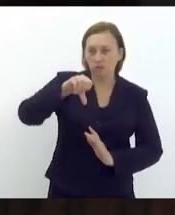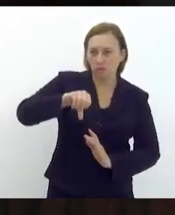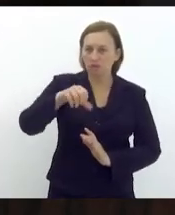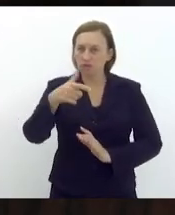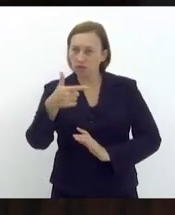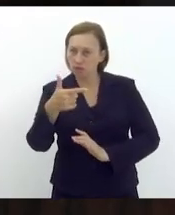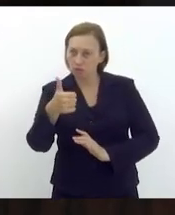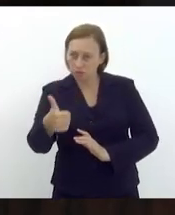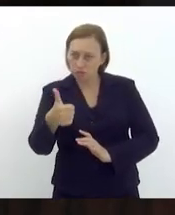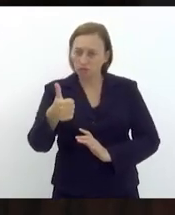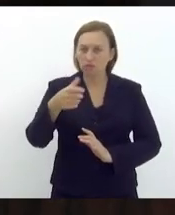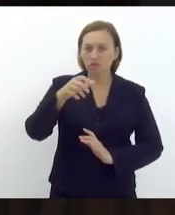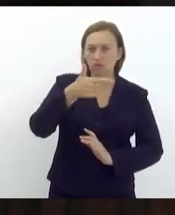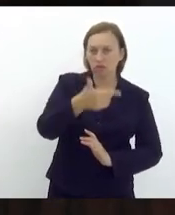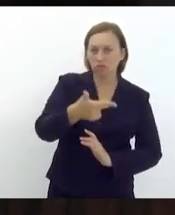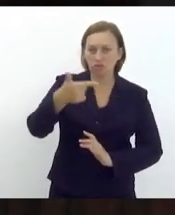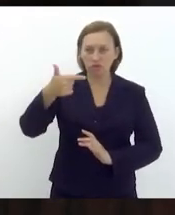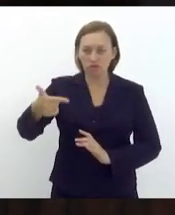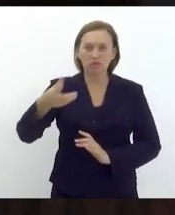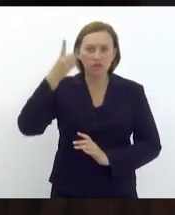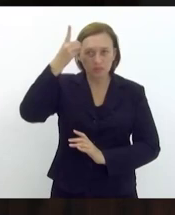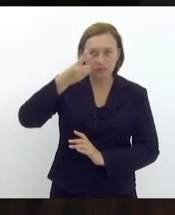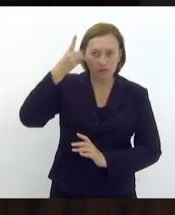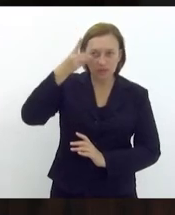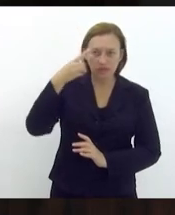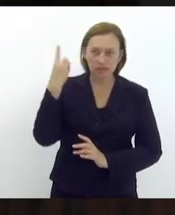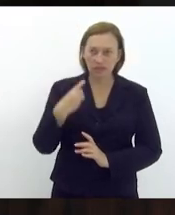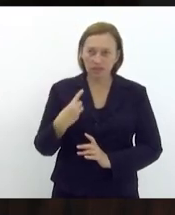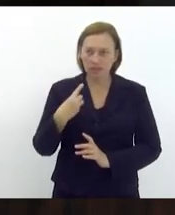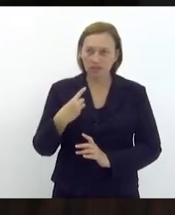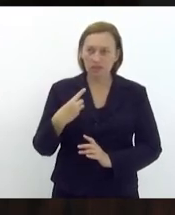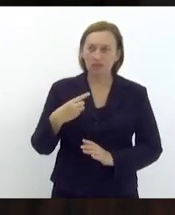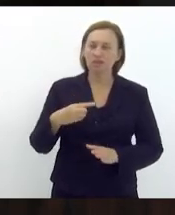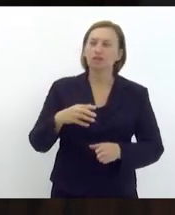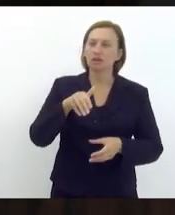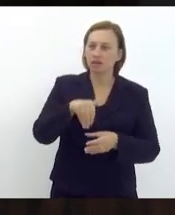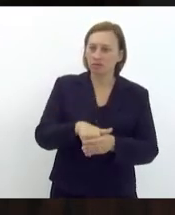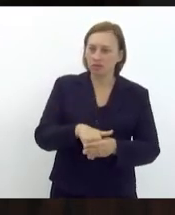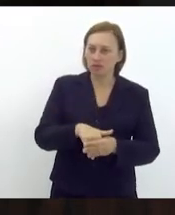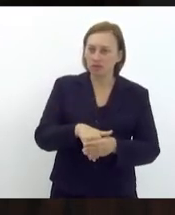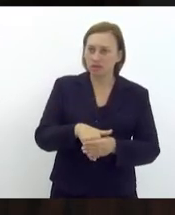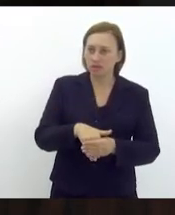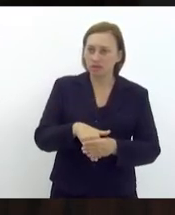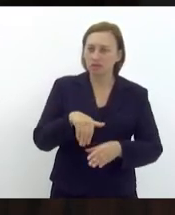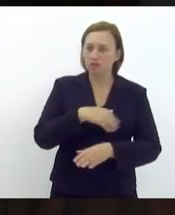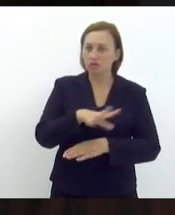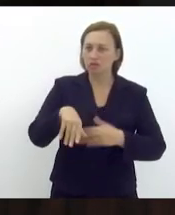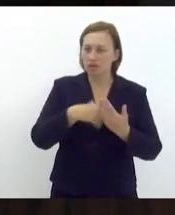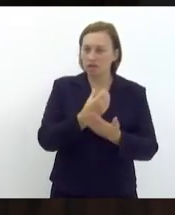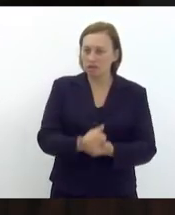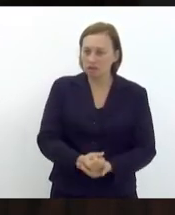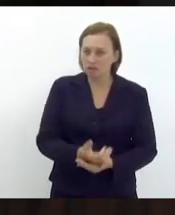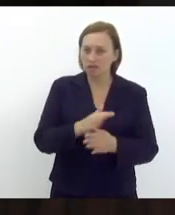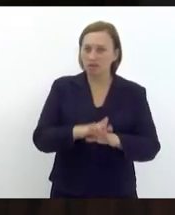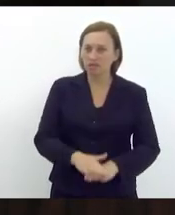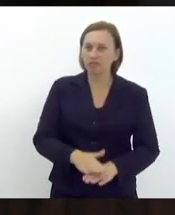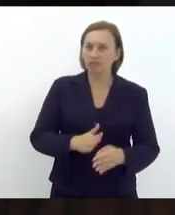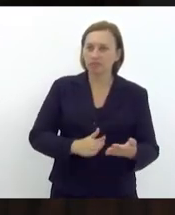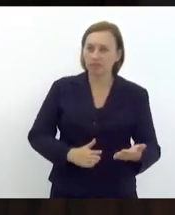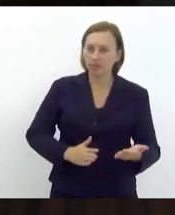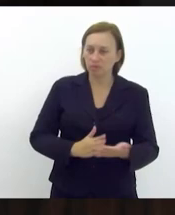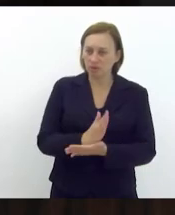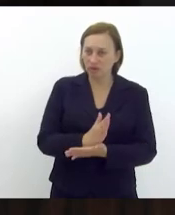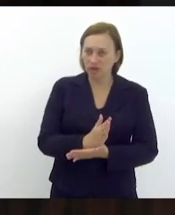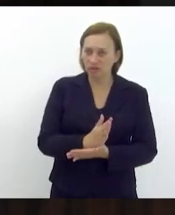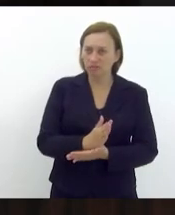61926191 de 2022 deputada Dani Monteiro em votação os senhores que aprovam permaneçam Como estão